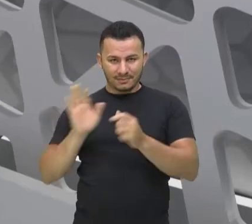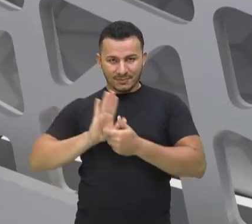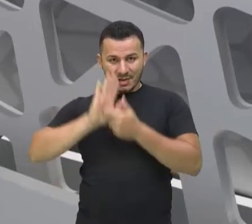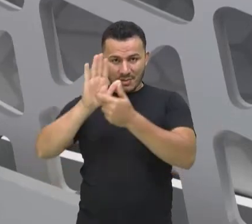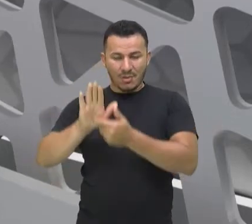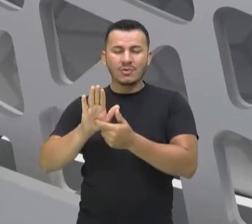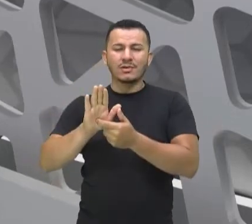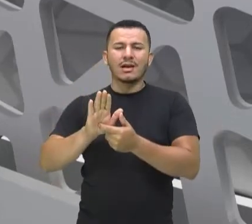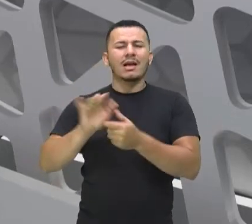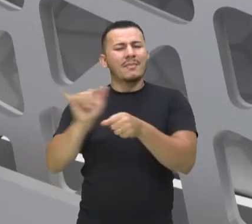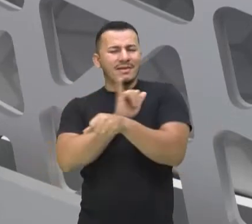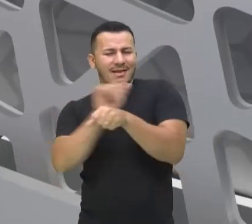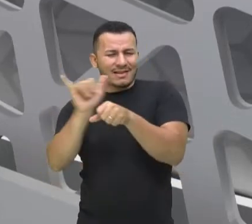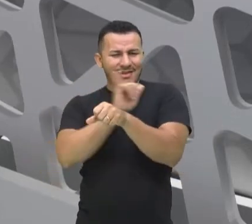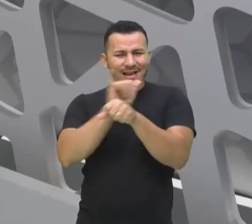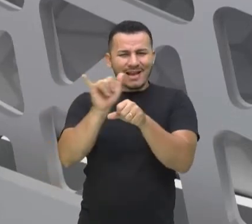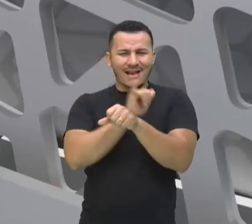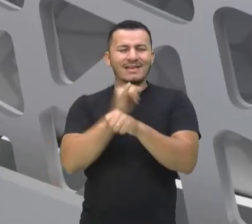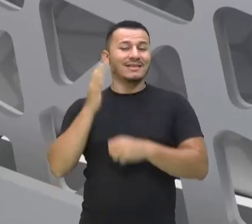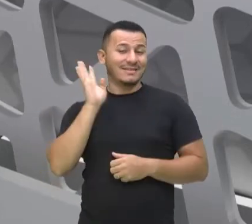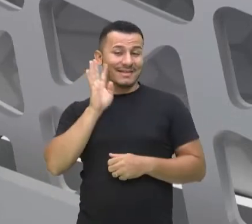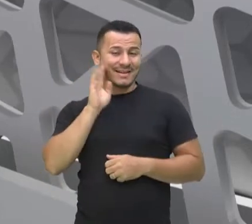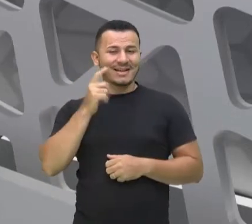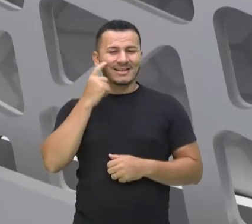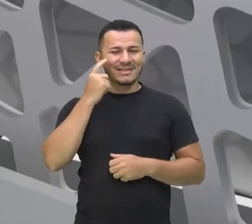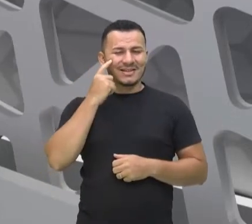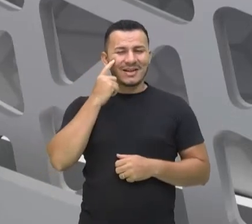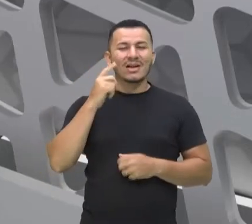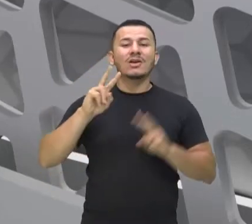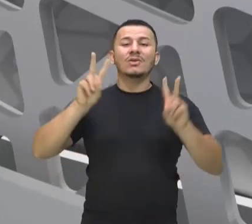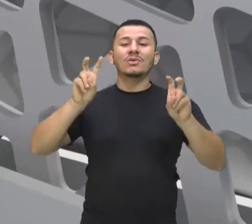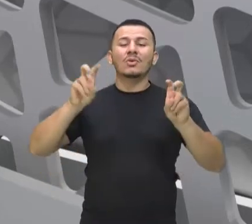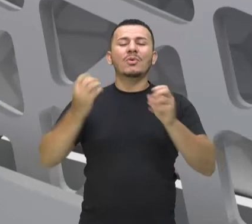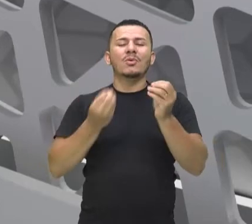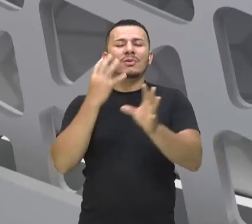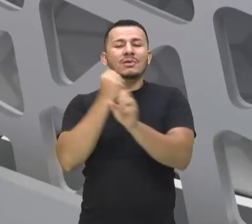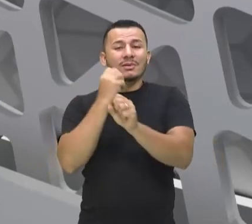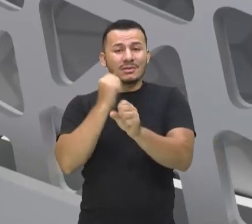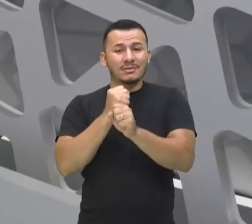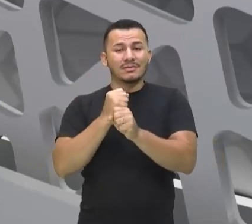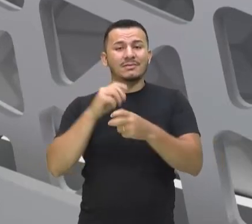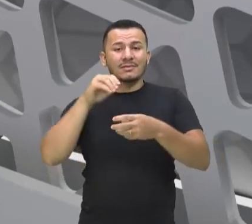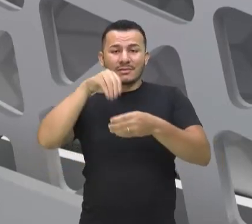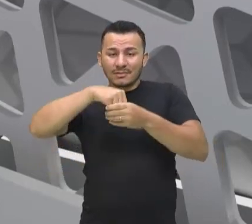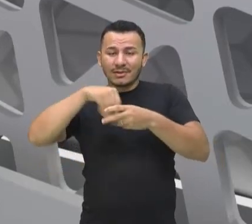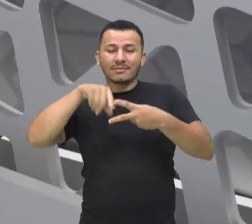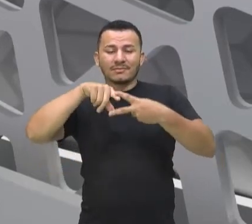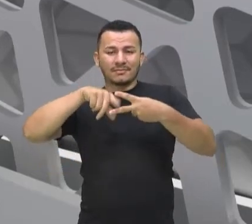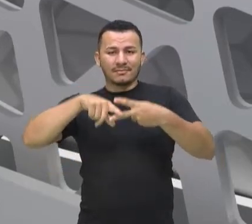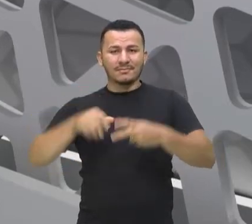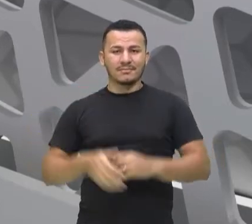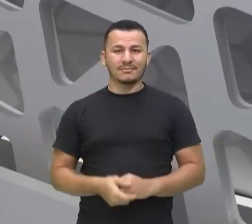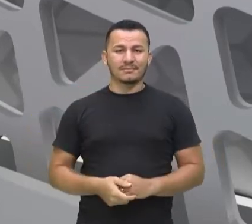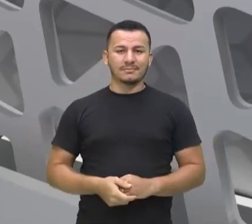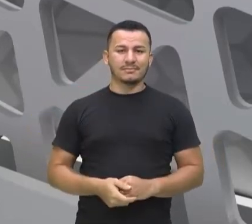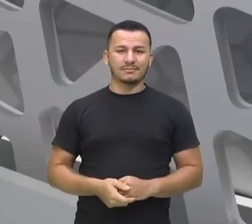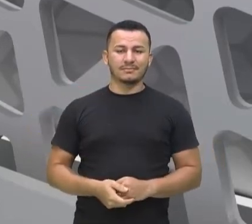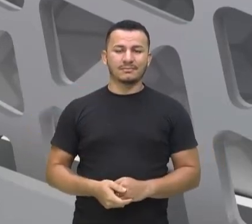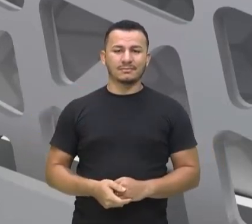aí uma explicação bem legal sobre a soma dos ângulos externos de um polígono.